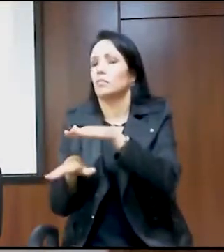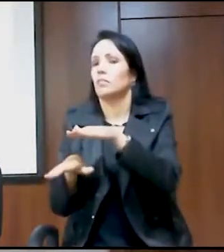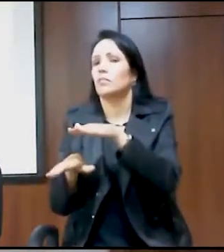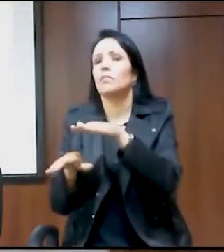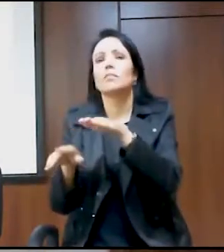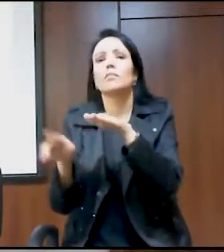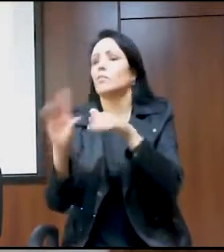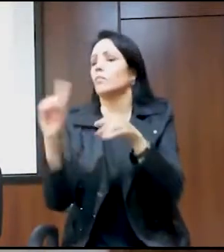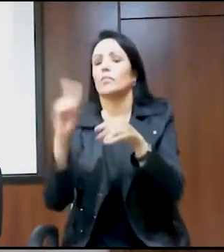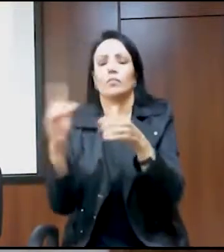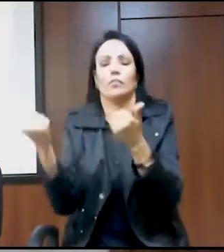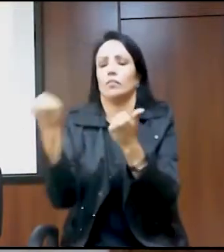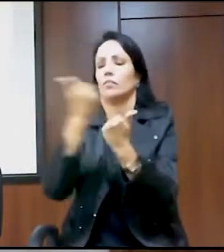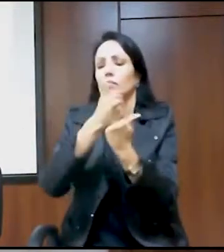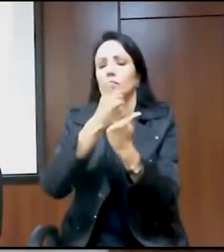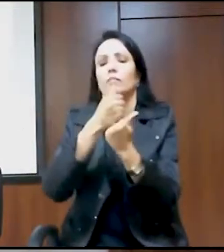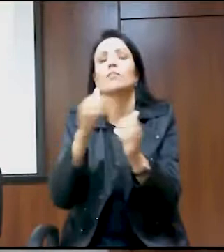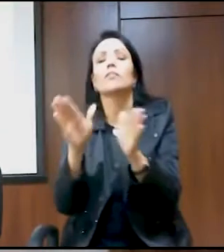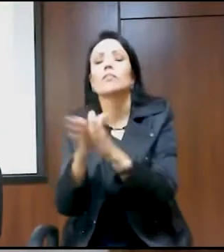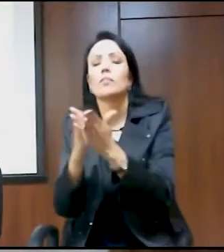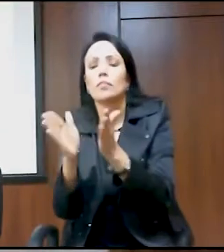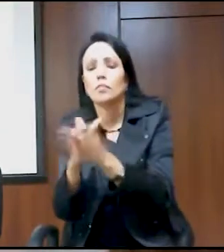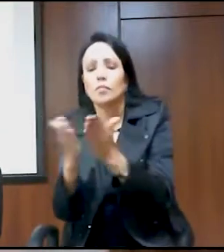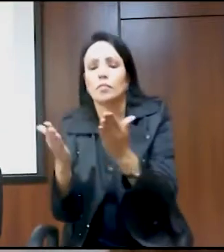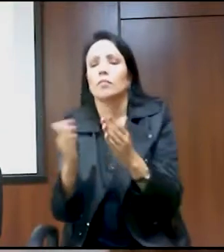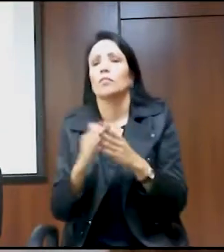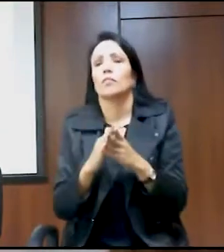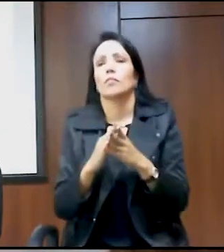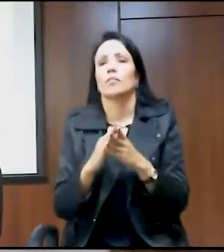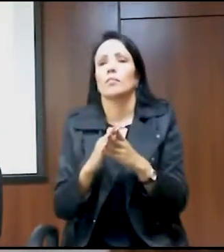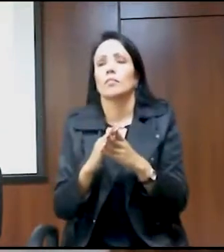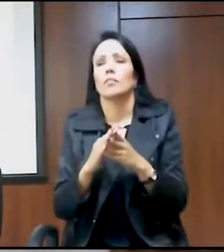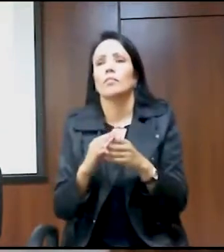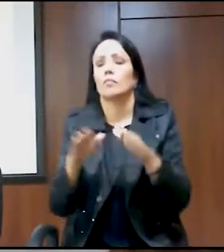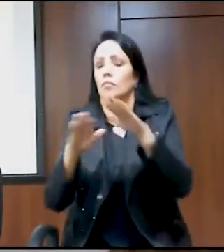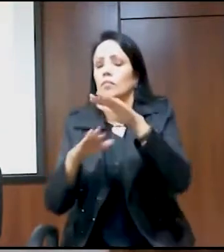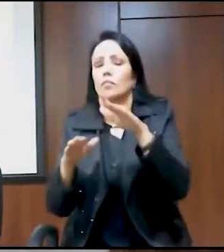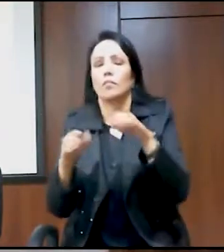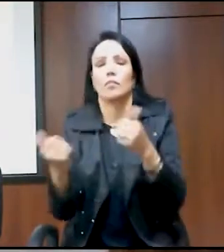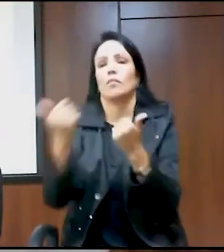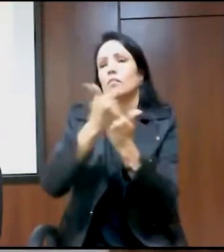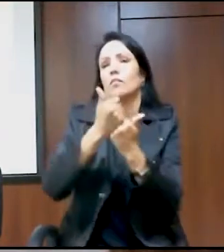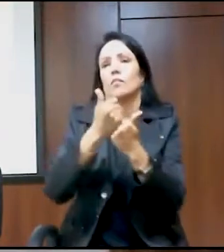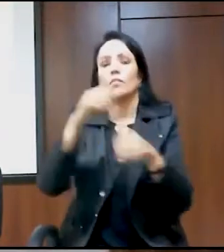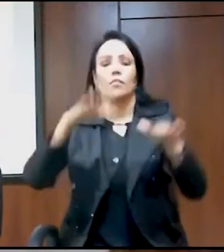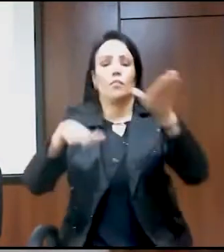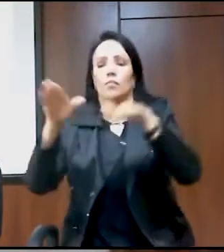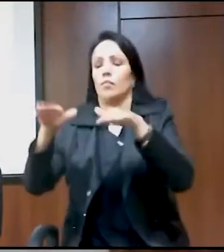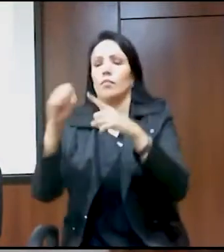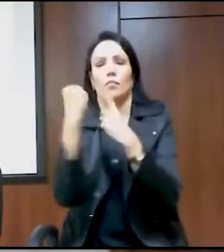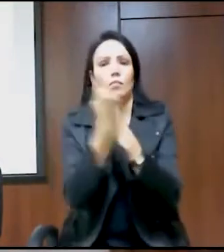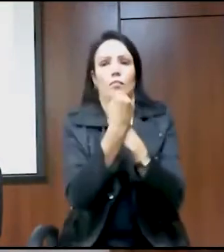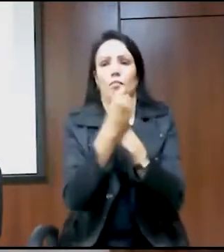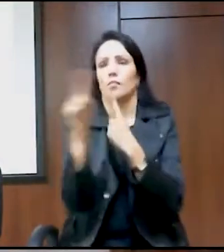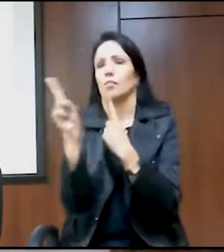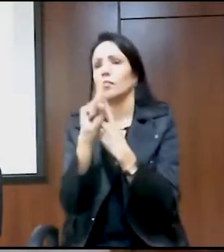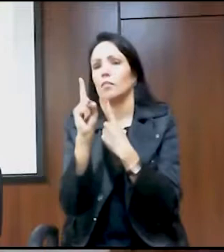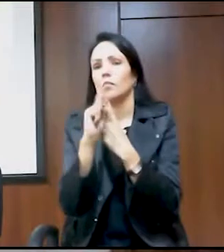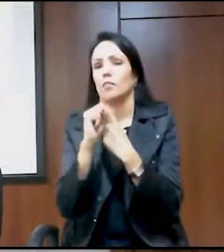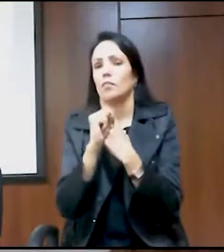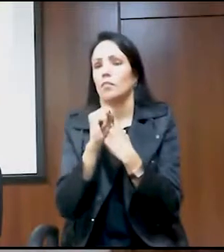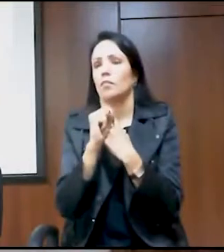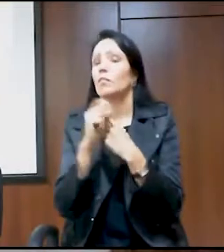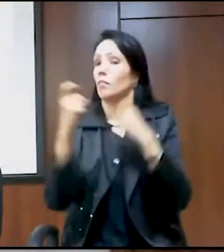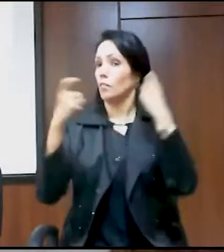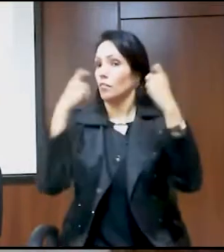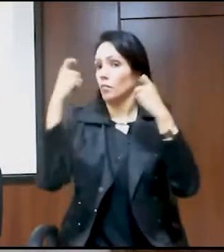está substituindo pobreza, não está substituindo desigualdade social. Essa é uma preocupação